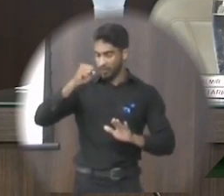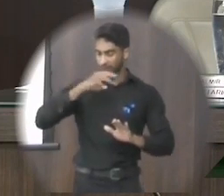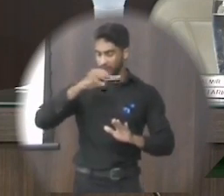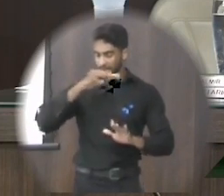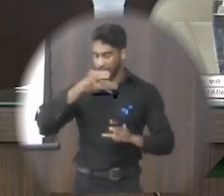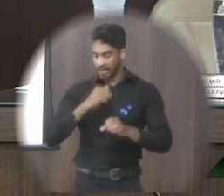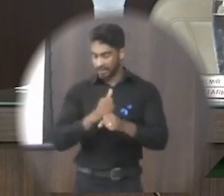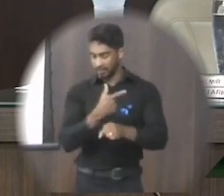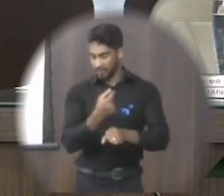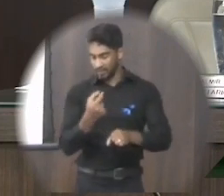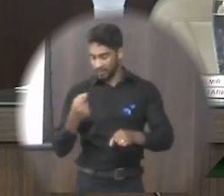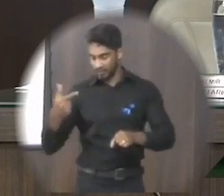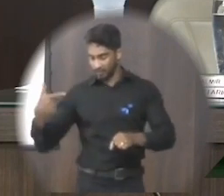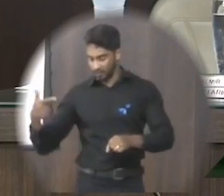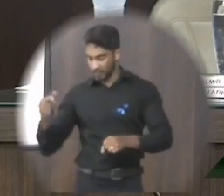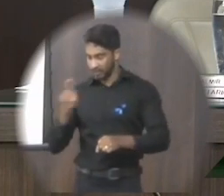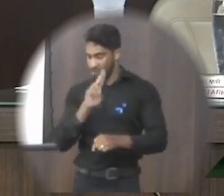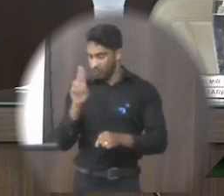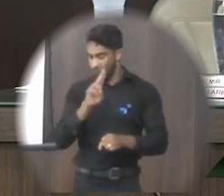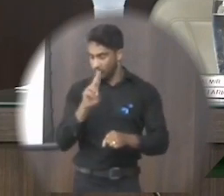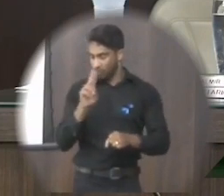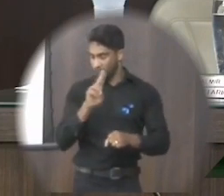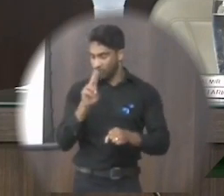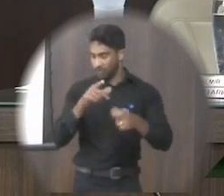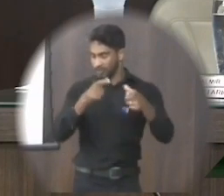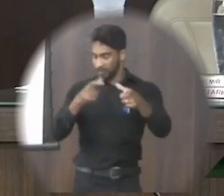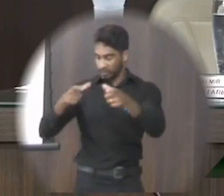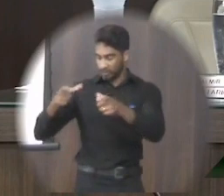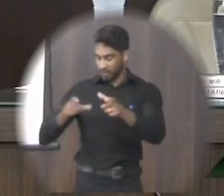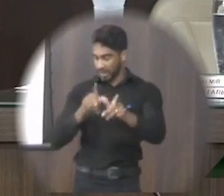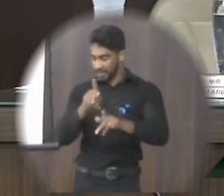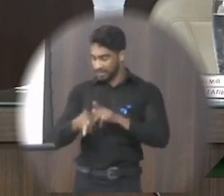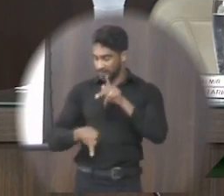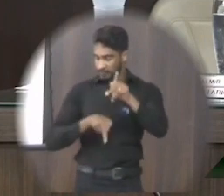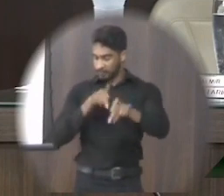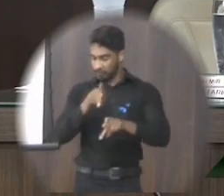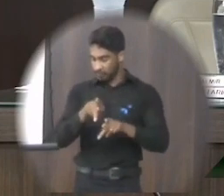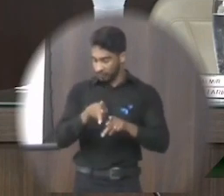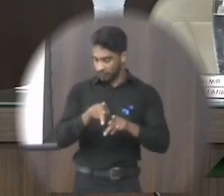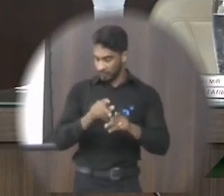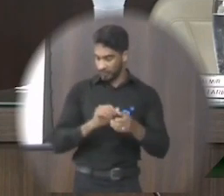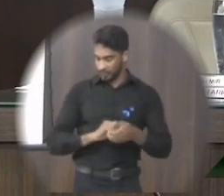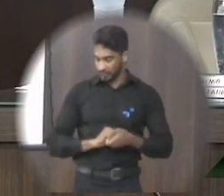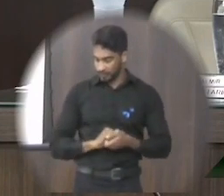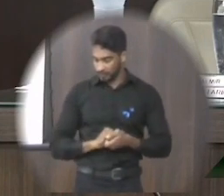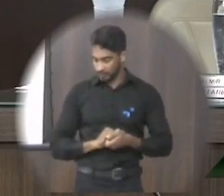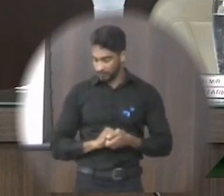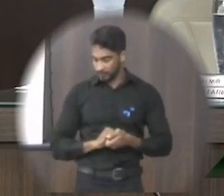que dispõe sobre denominação de próprios públicos e da outras providências.